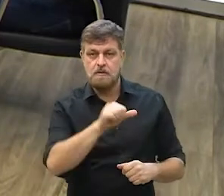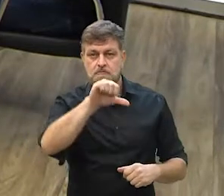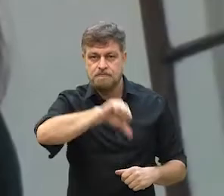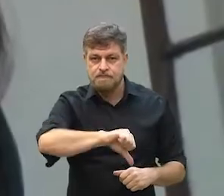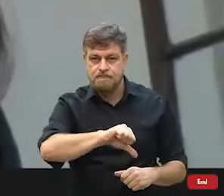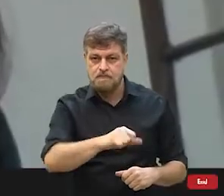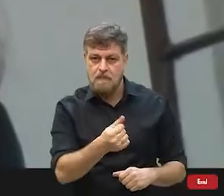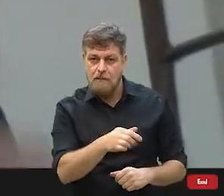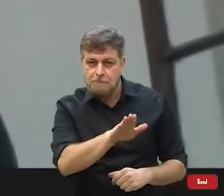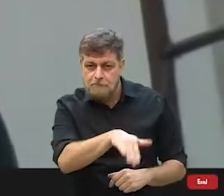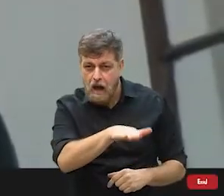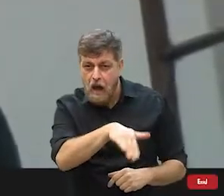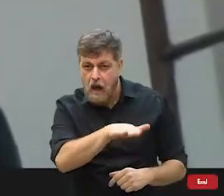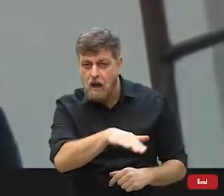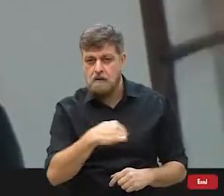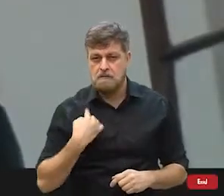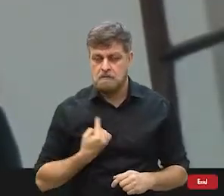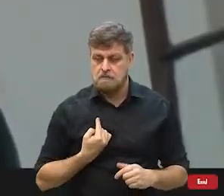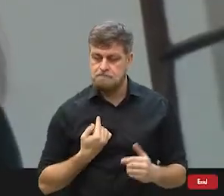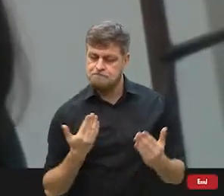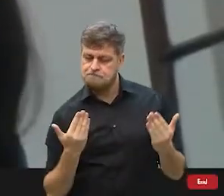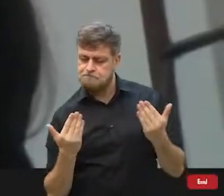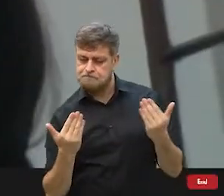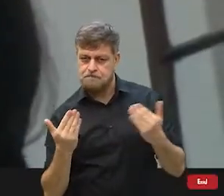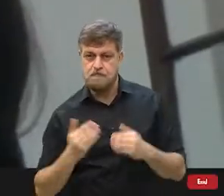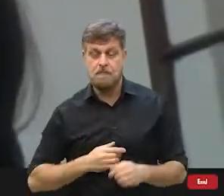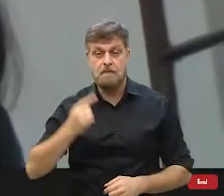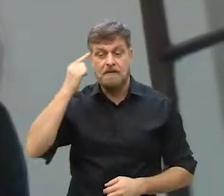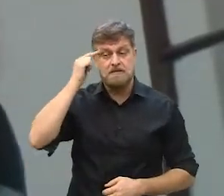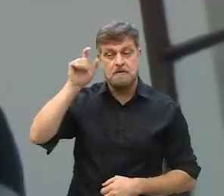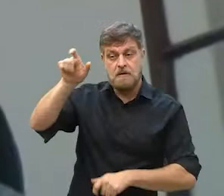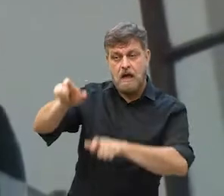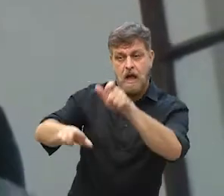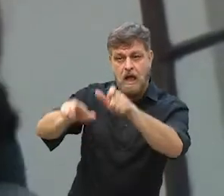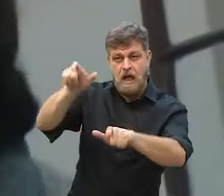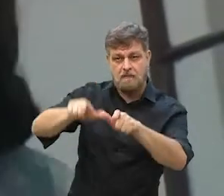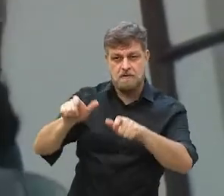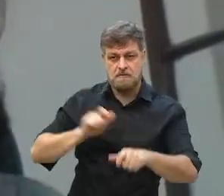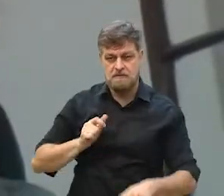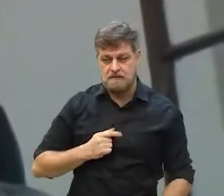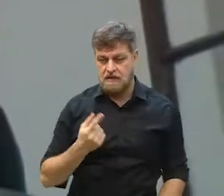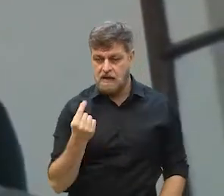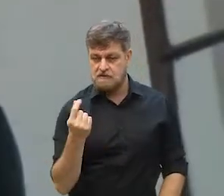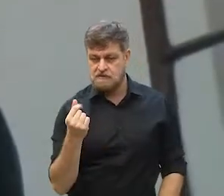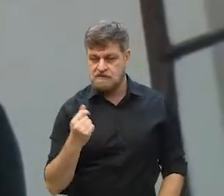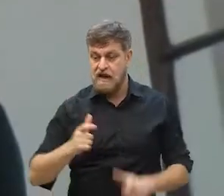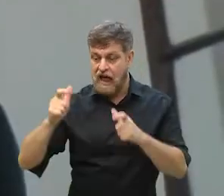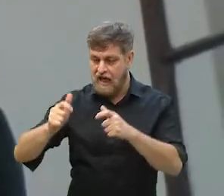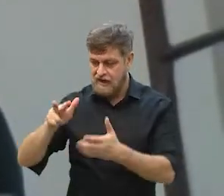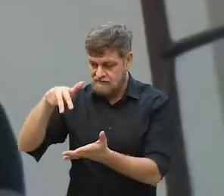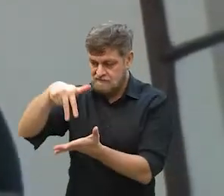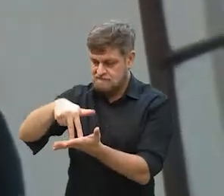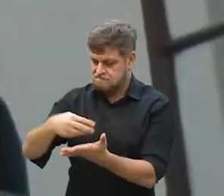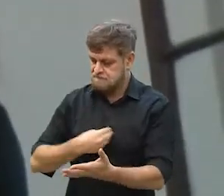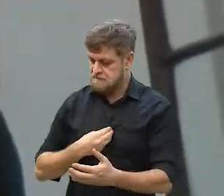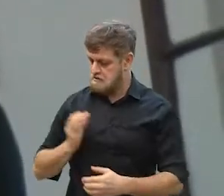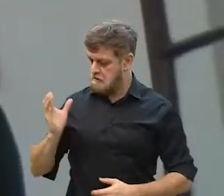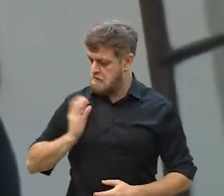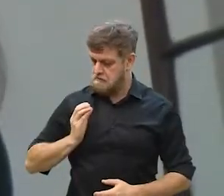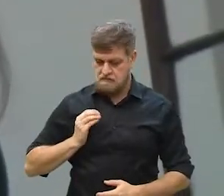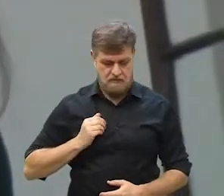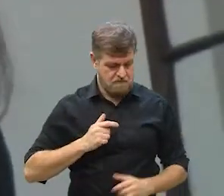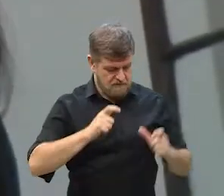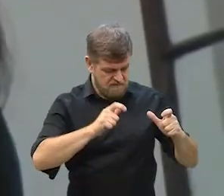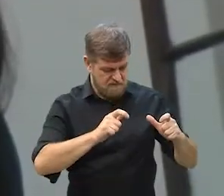menos. E aí, fazendo uma extensão às pessoas valendo de acordo com os lugares, né? Esse é um modelo